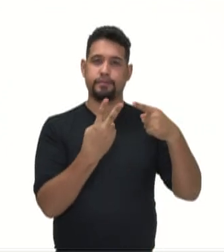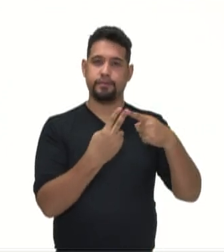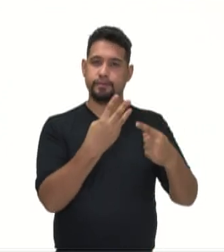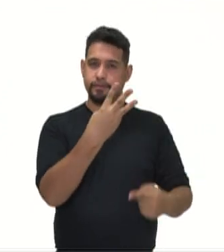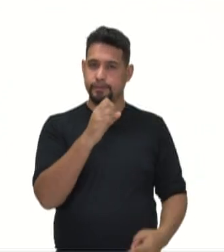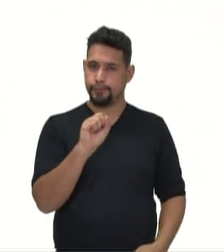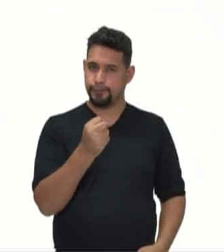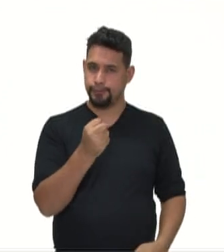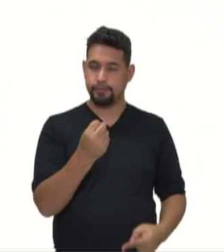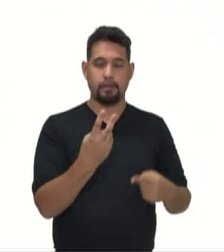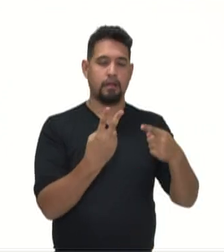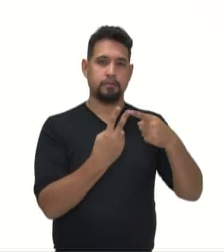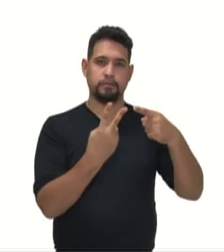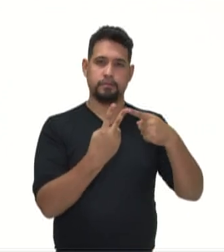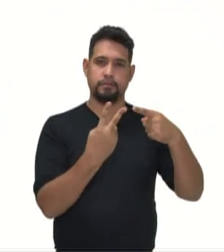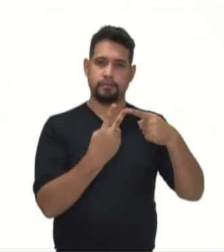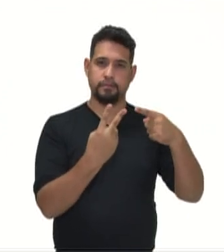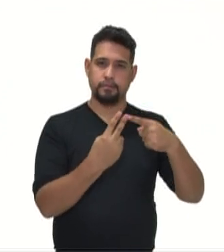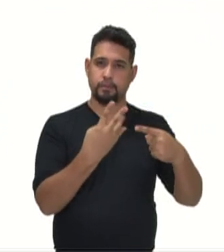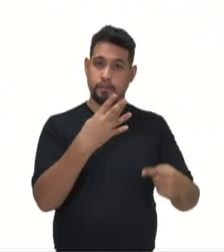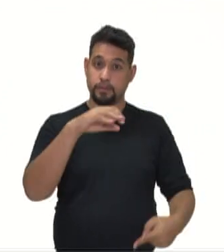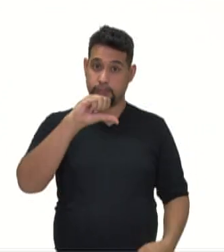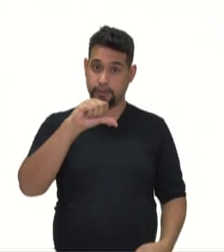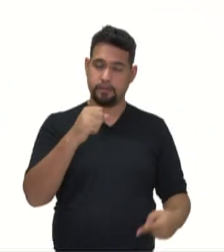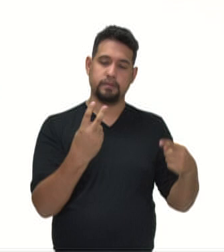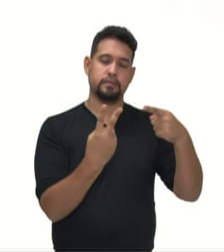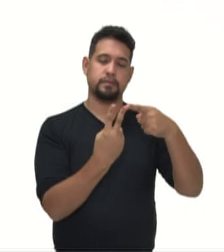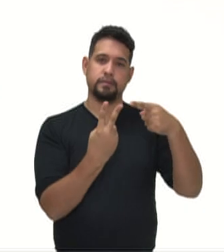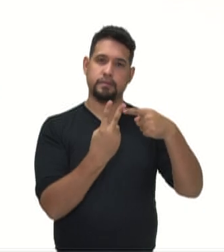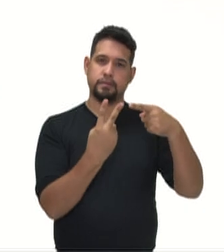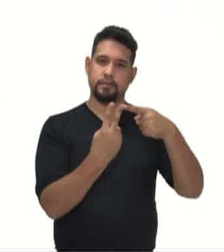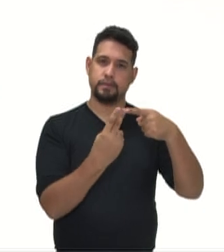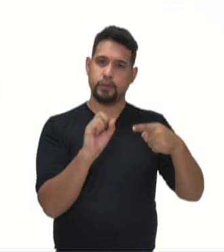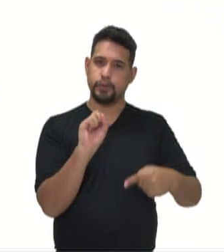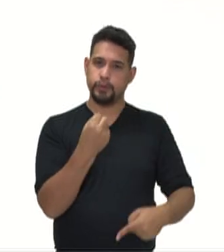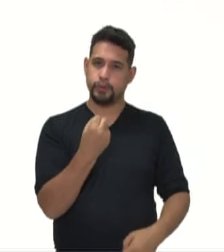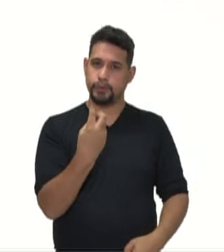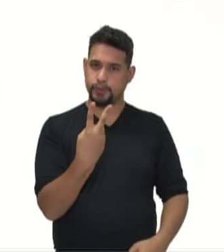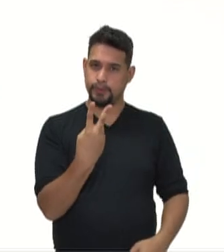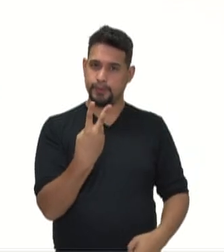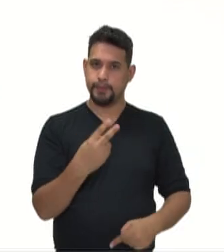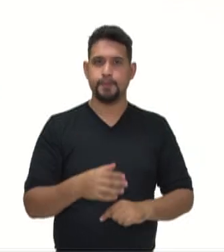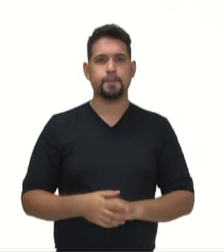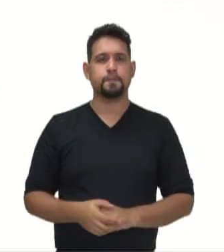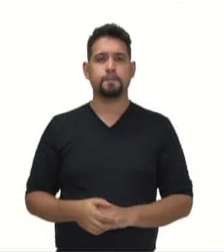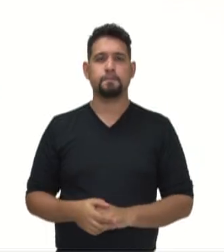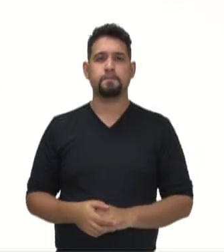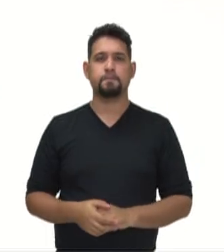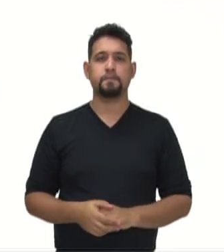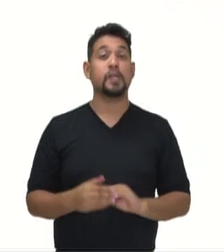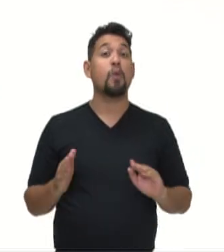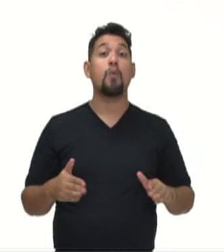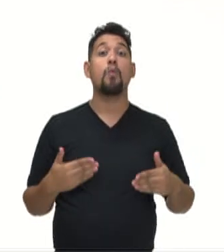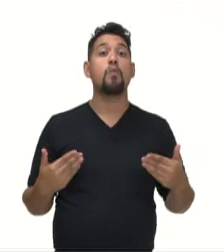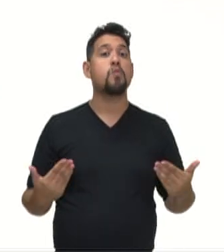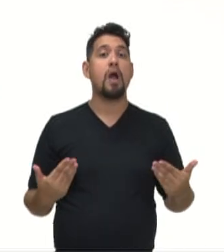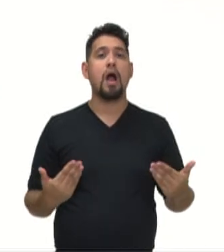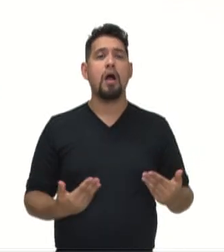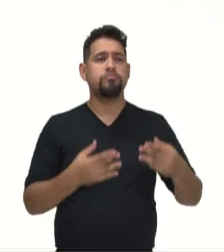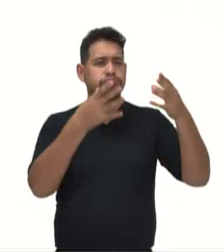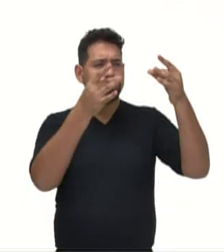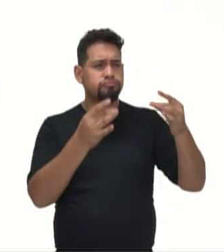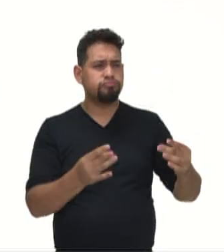de 38, raiz quadrada de 49 e raiz quadrada de 82, quais não